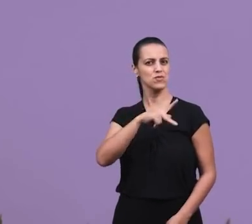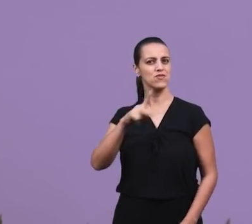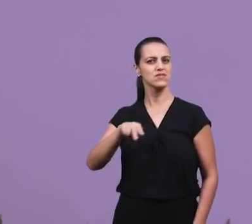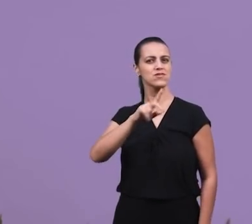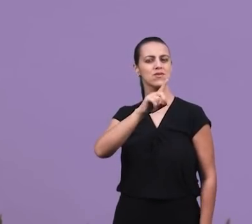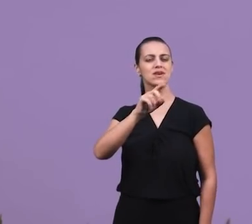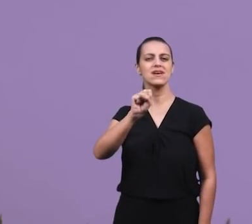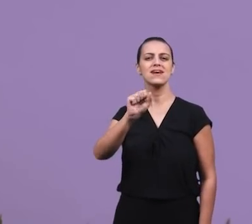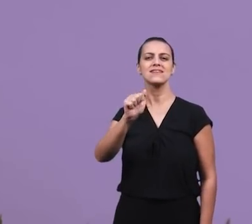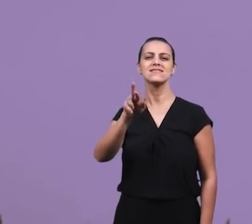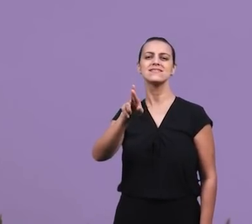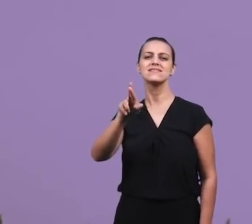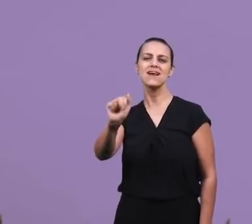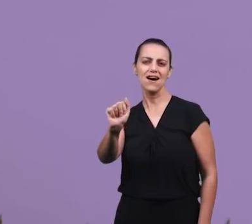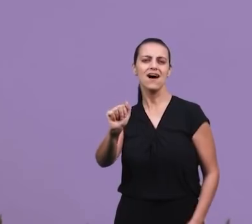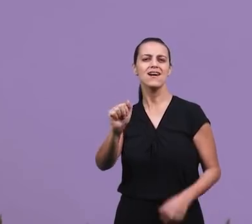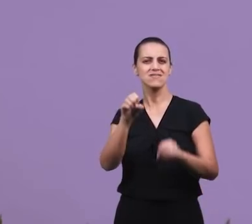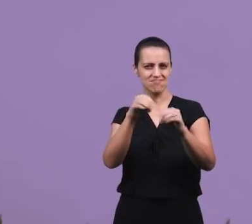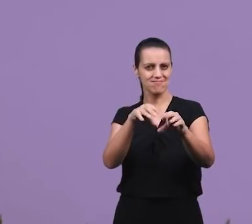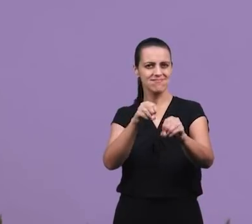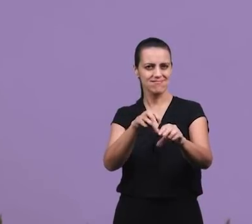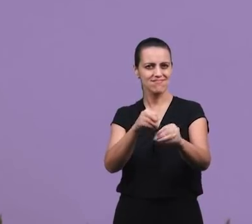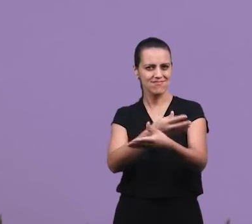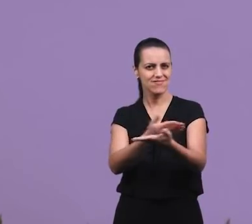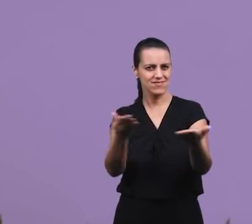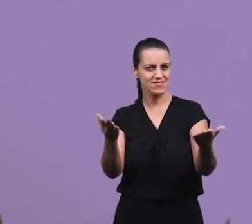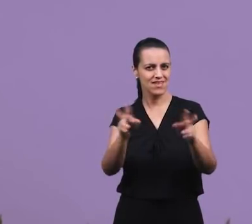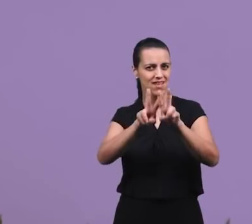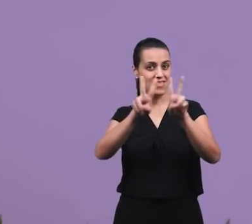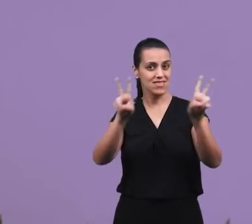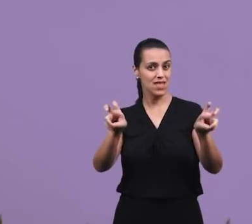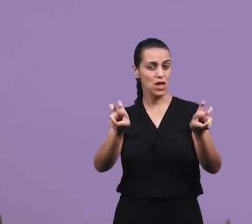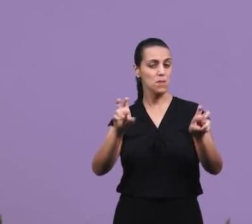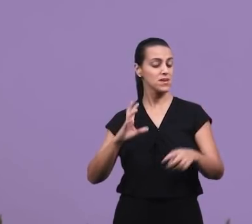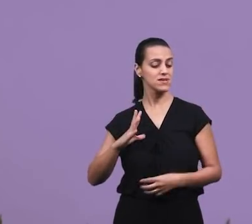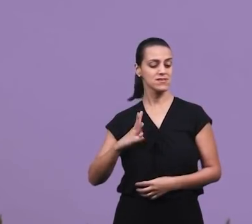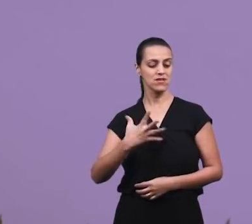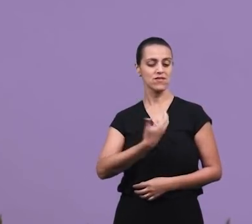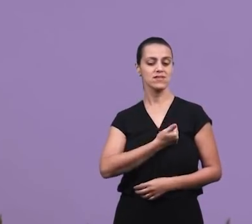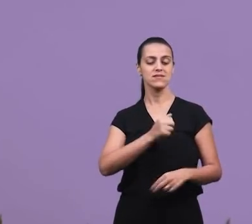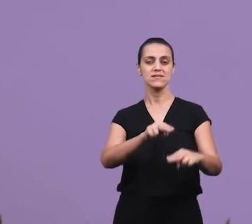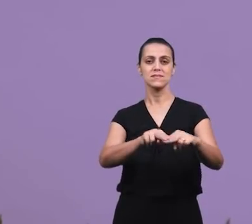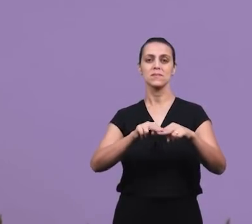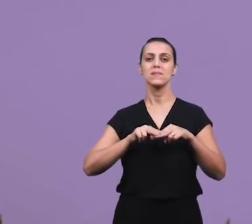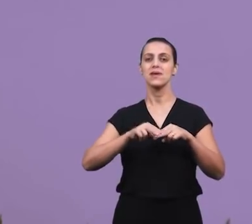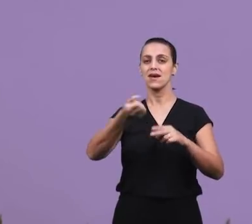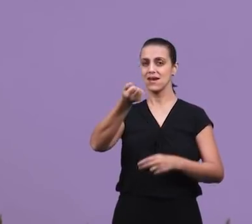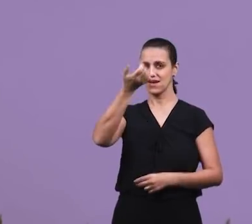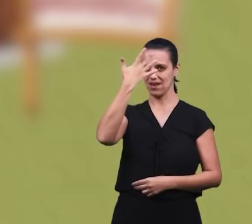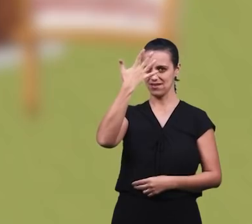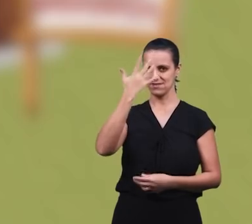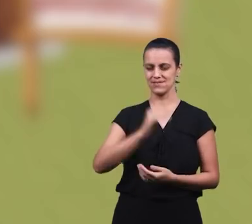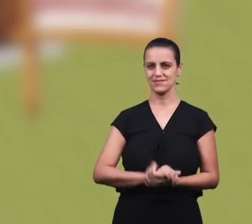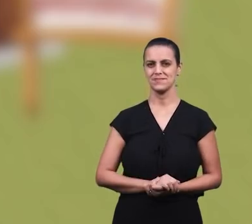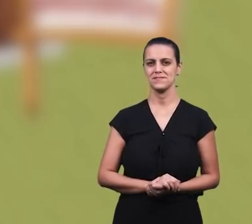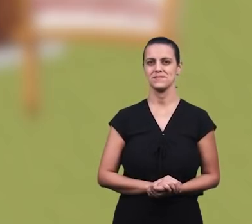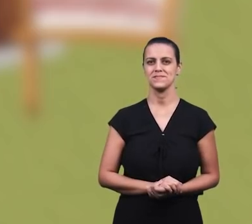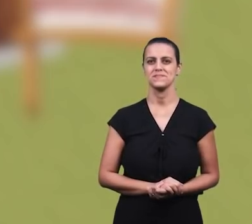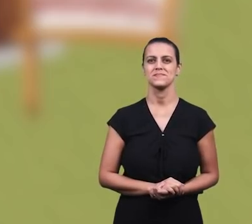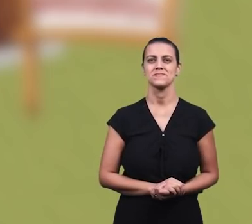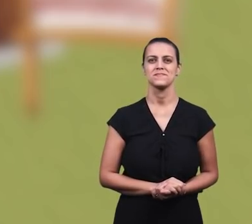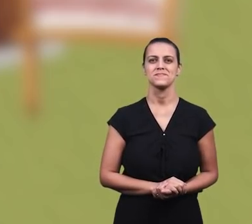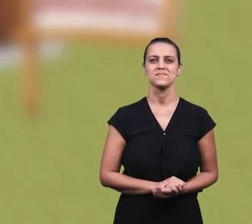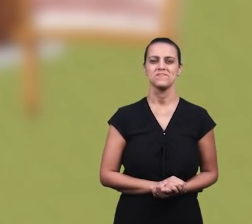Sara Azuri vai ensinar isto para vocês, falando sobre o tema A Salvação é pela Graça.